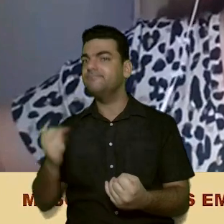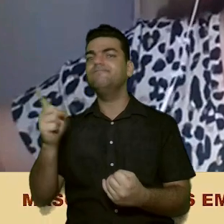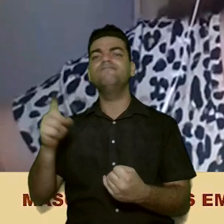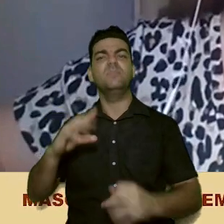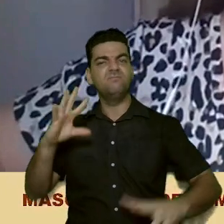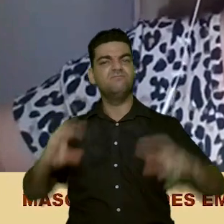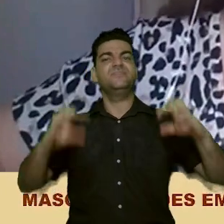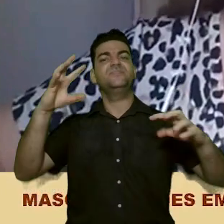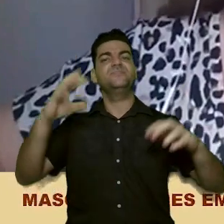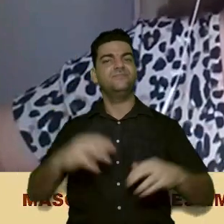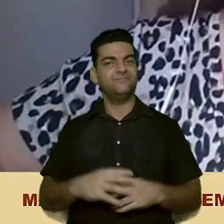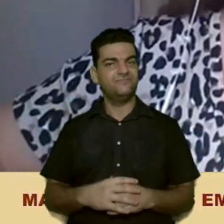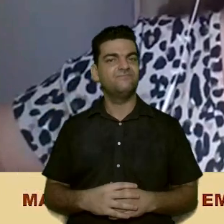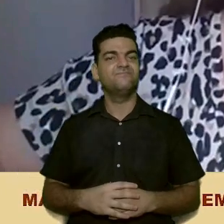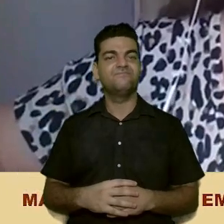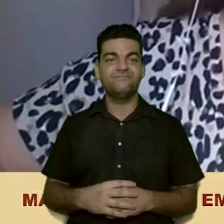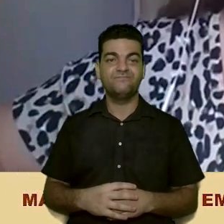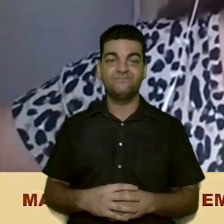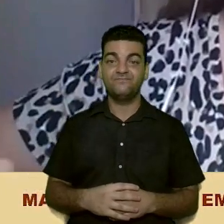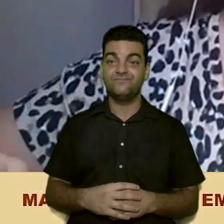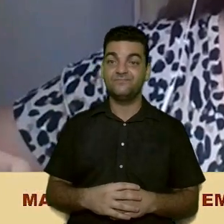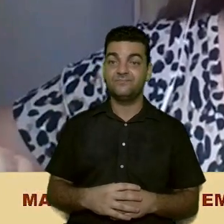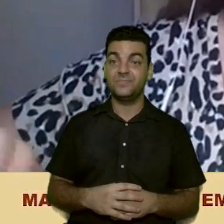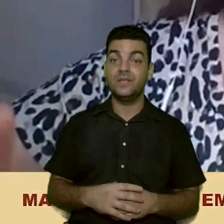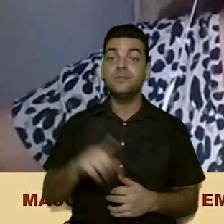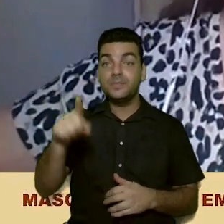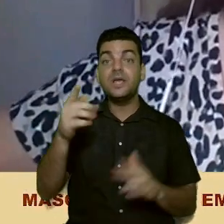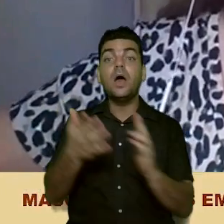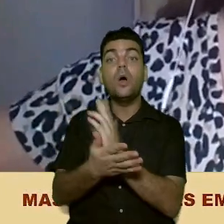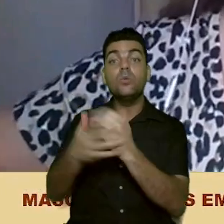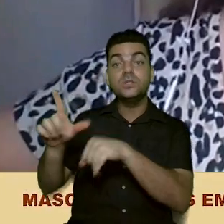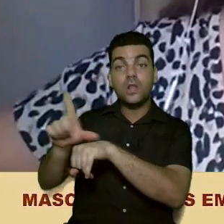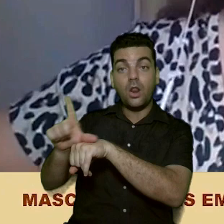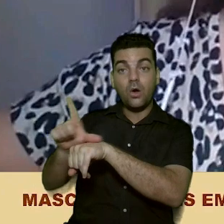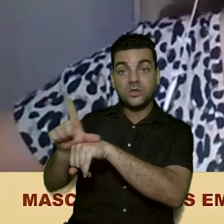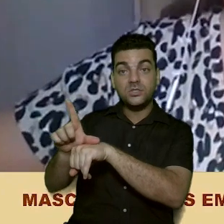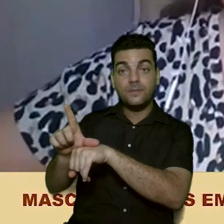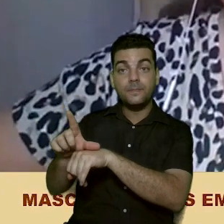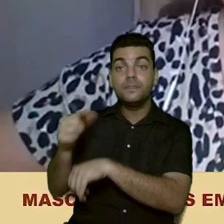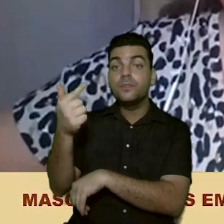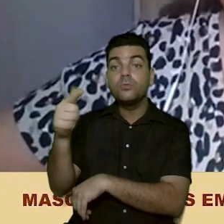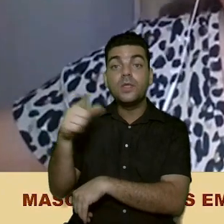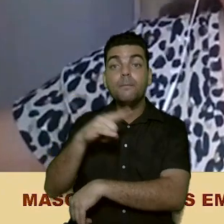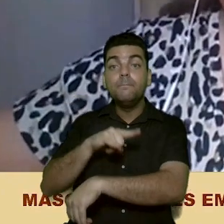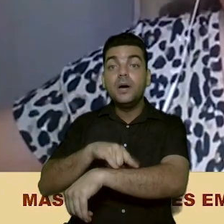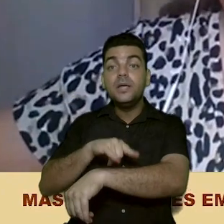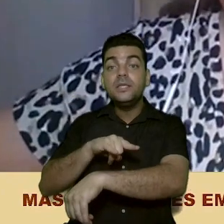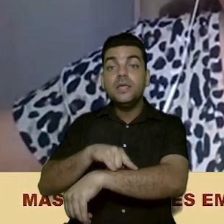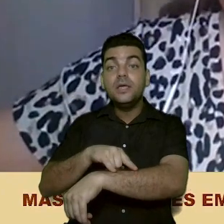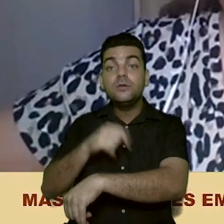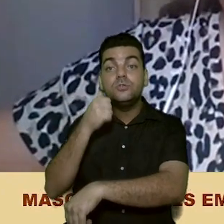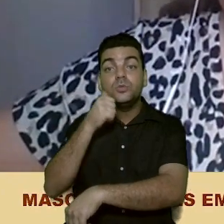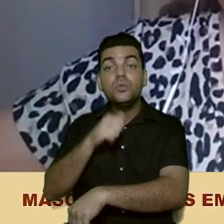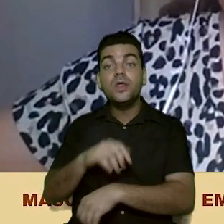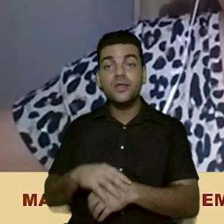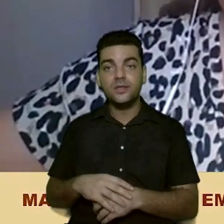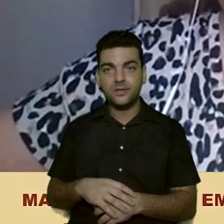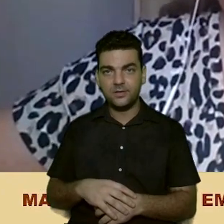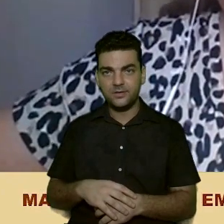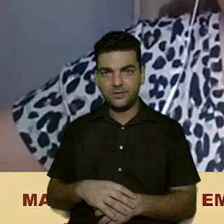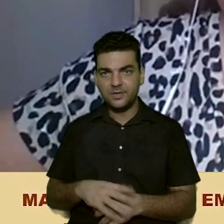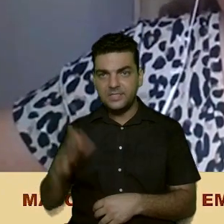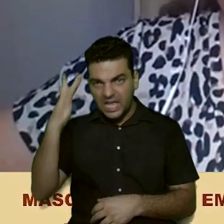tem lugares aí no Congresso que não tem nem banheiro feminino, até pouco tempo não tinha, né? Então, assim, e os homens não estão nem aí, não estão